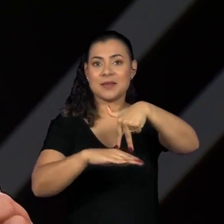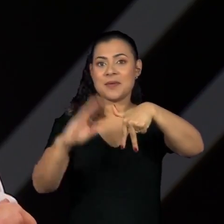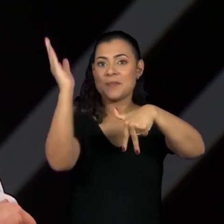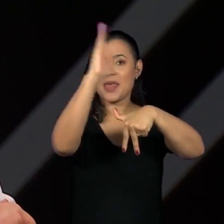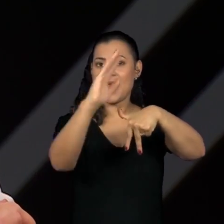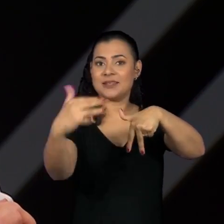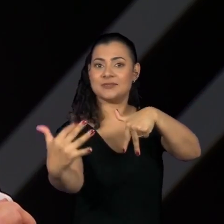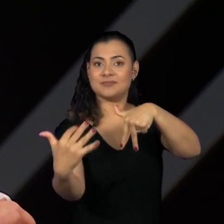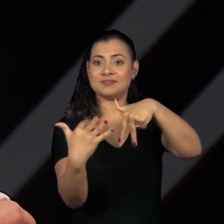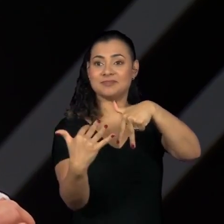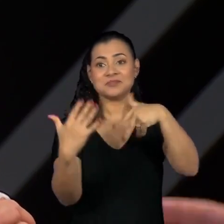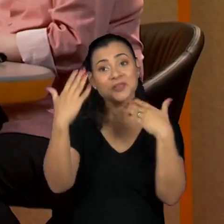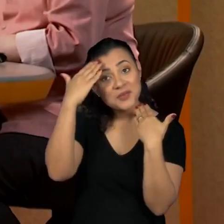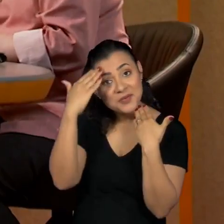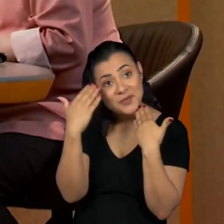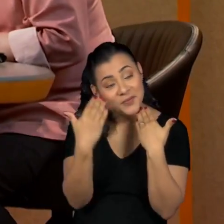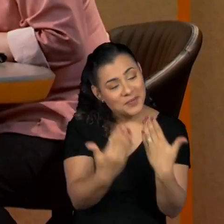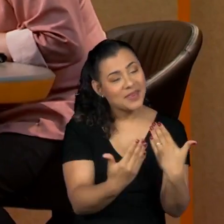Muito obrigada.